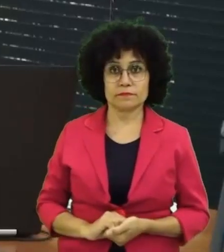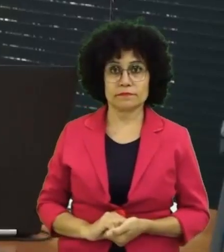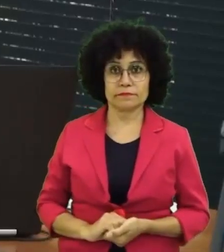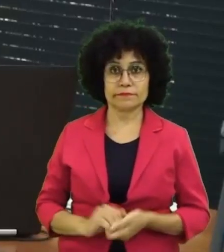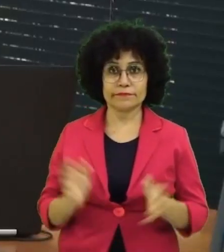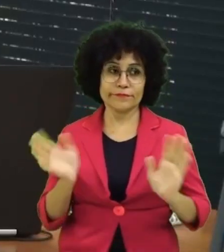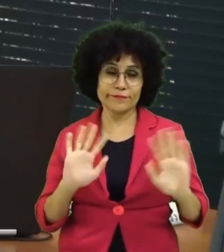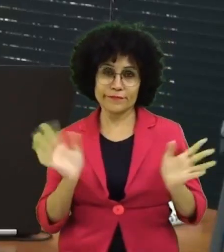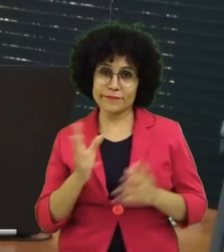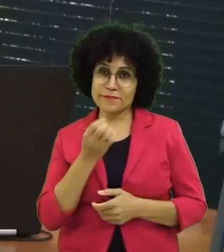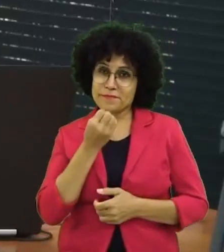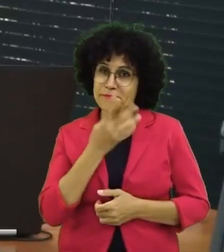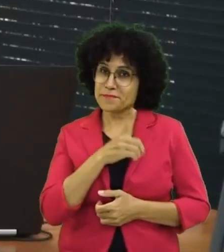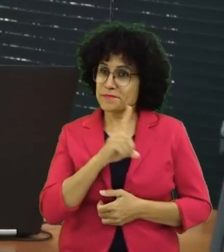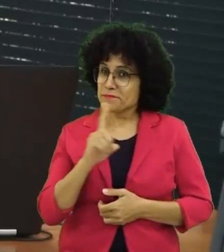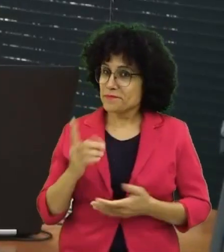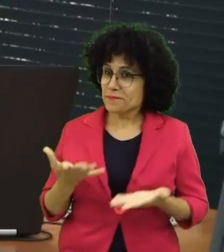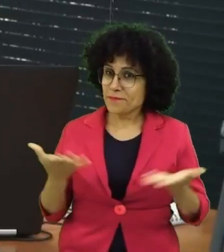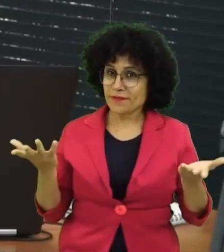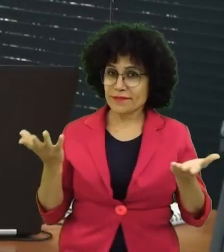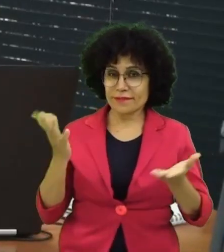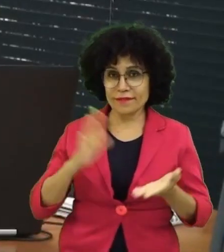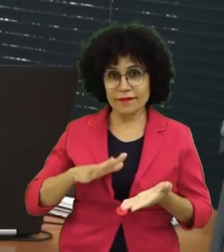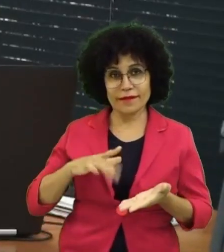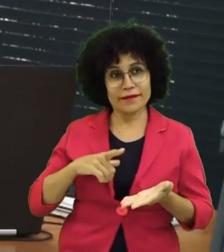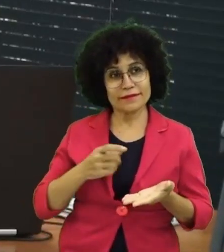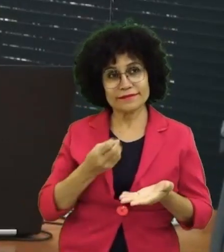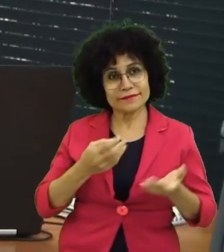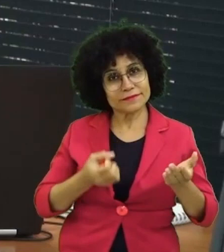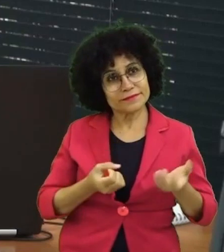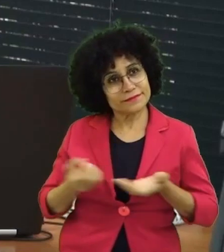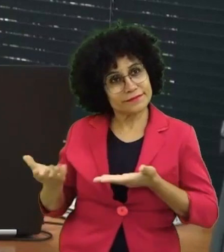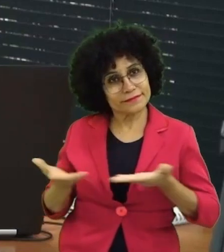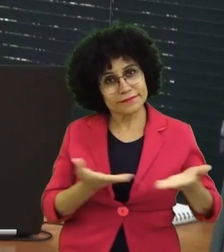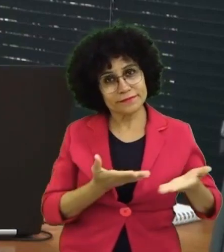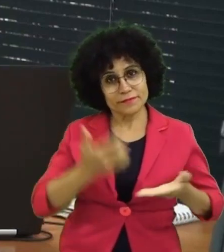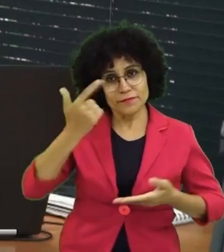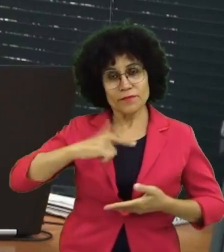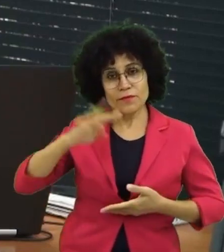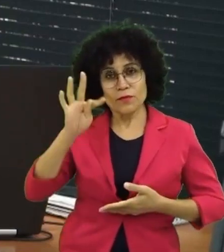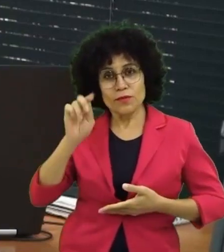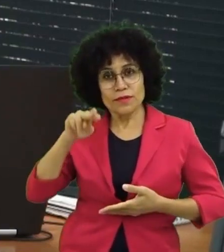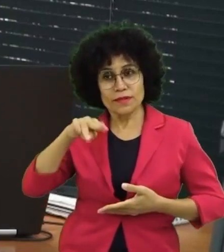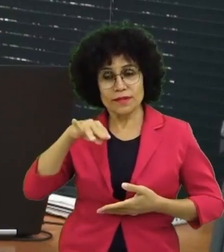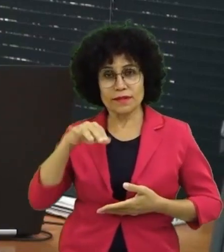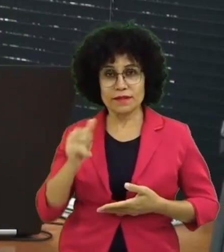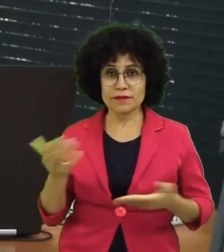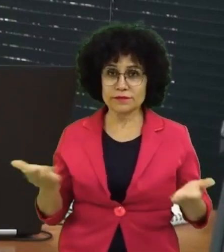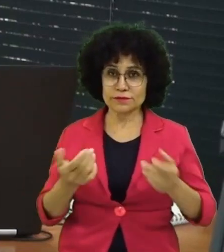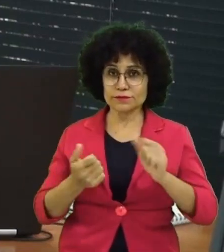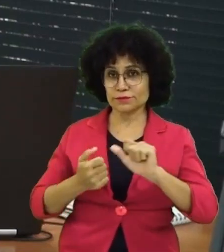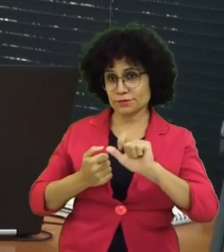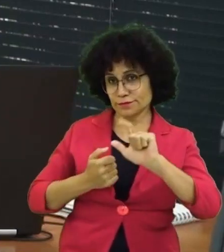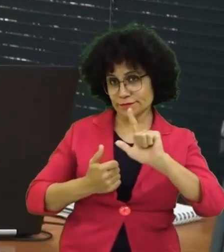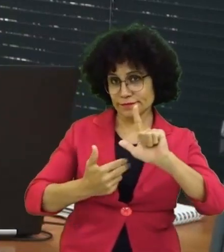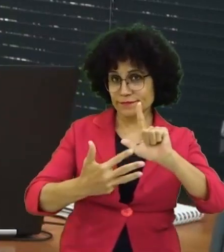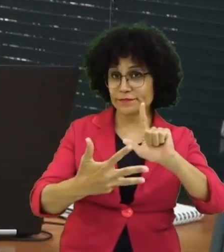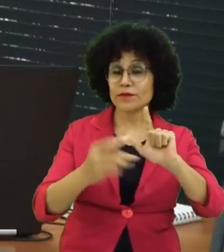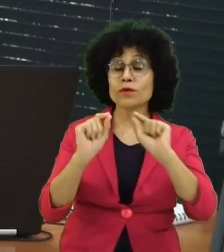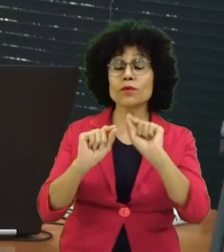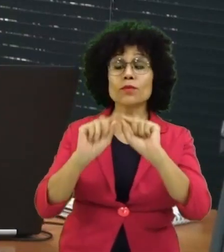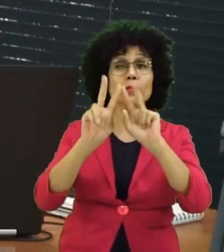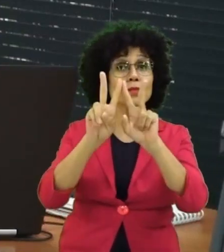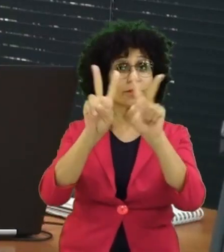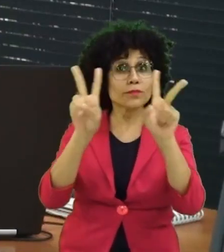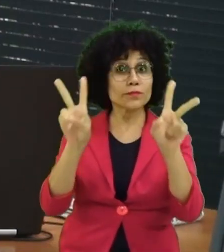Olá, muito bem-vindos e bem-vindas ao Vozes do MPMT. Eu sou Tânia Halber e no episódio de hoje vamos falar sobre